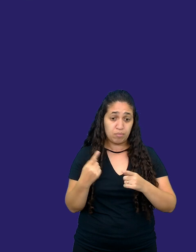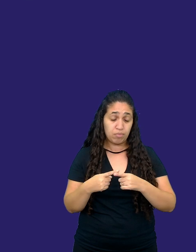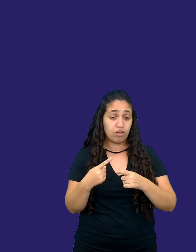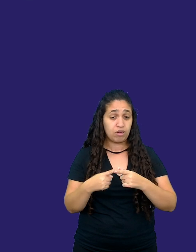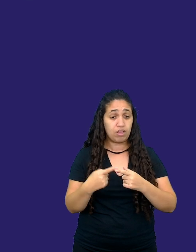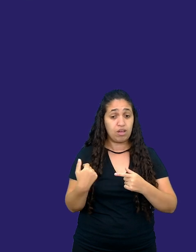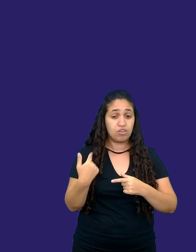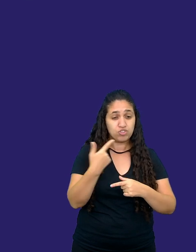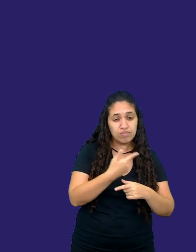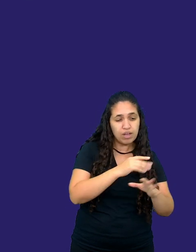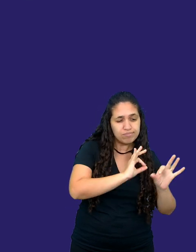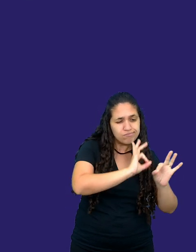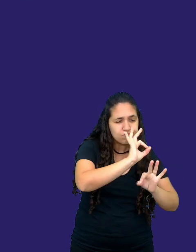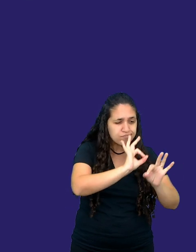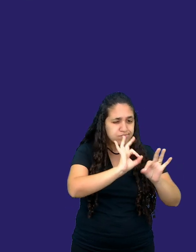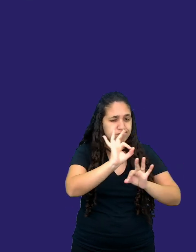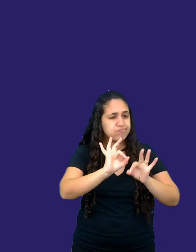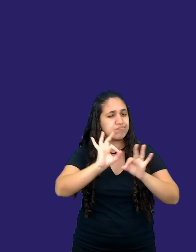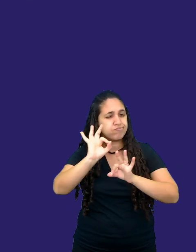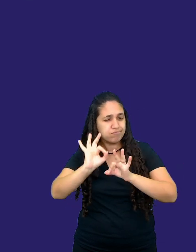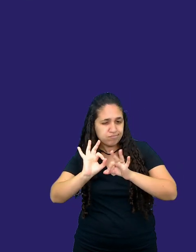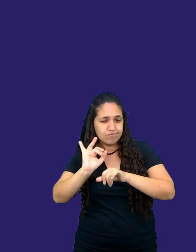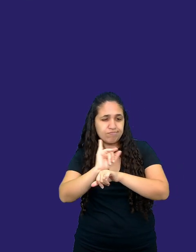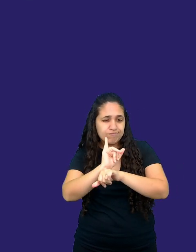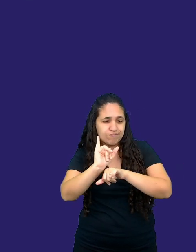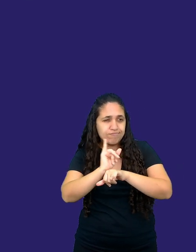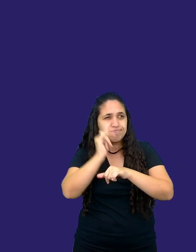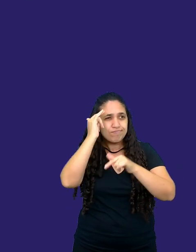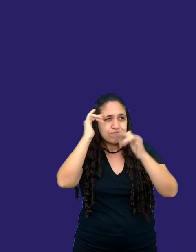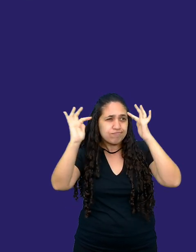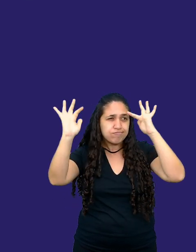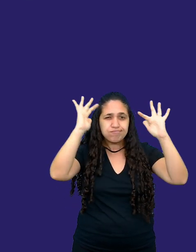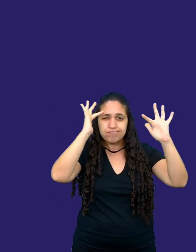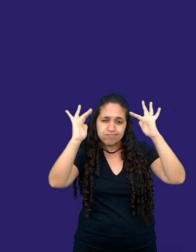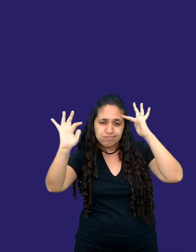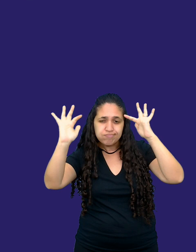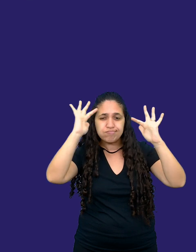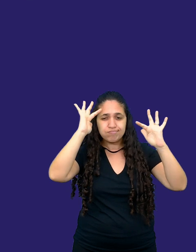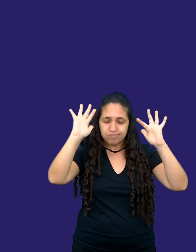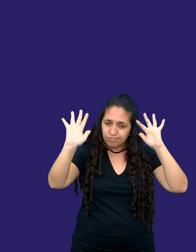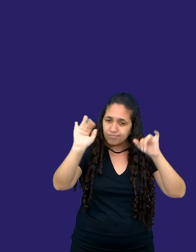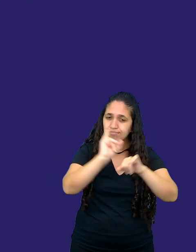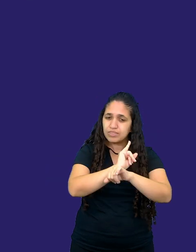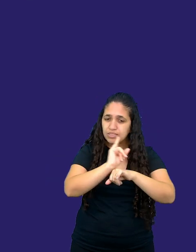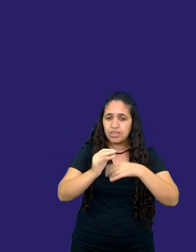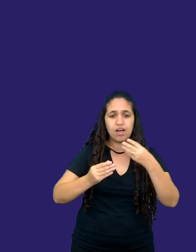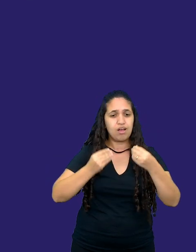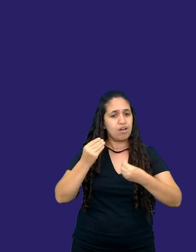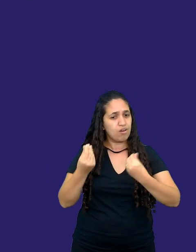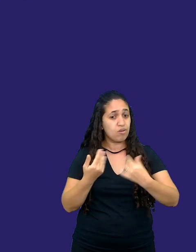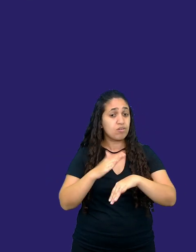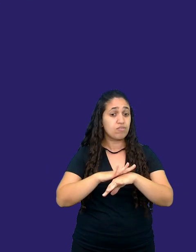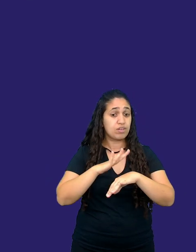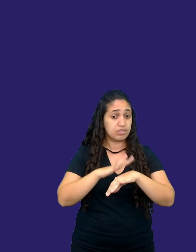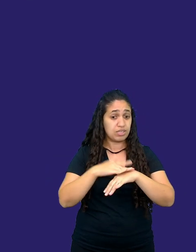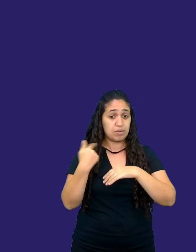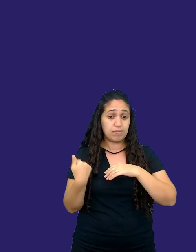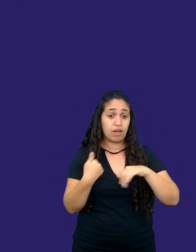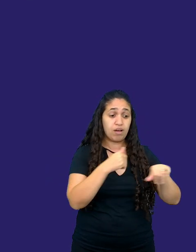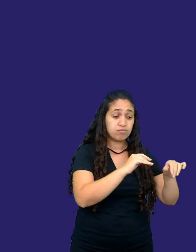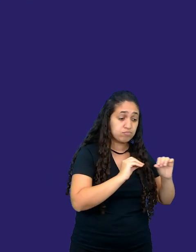vai bolando o nosso plano, pensando nas estratégias, como que a gente vai fazer para